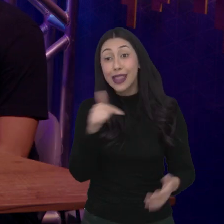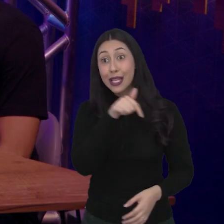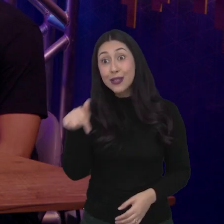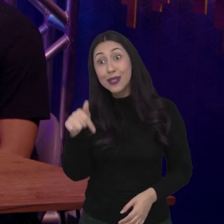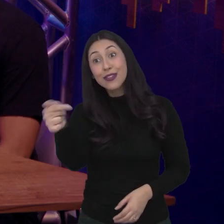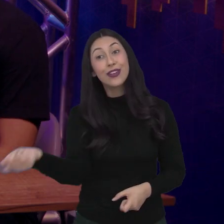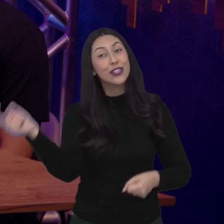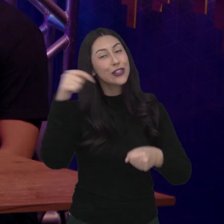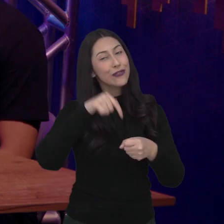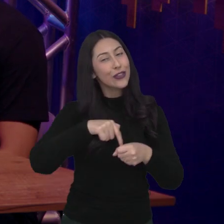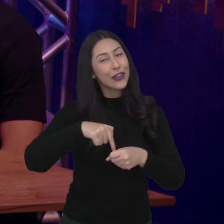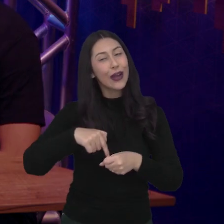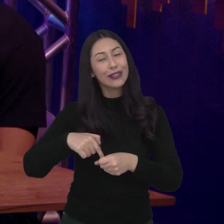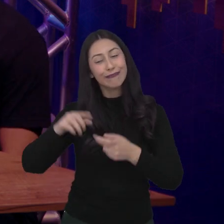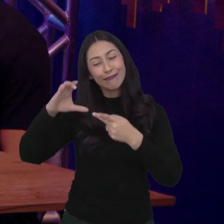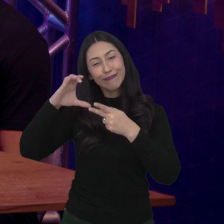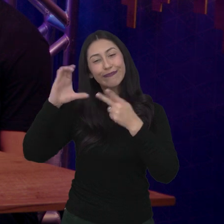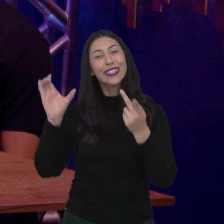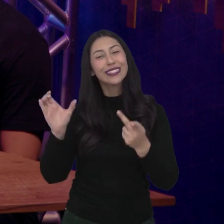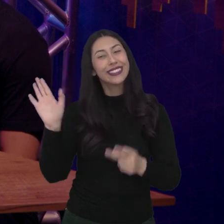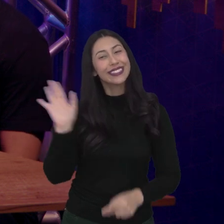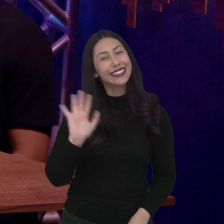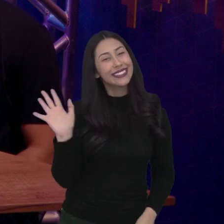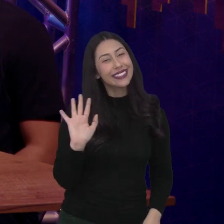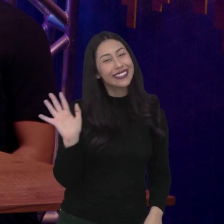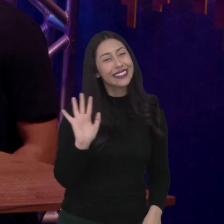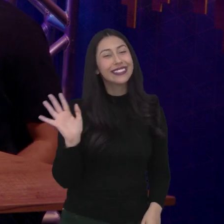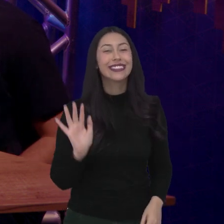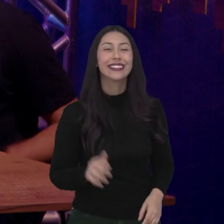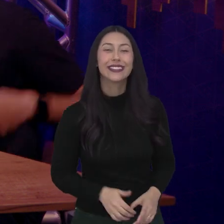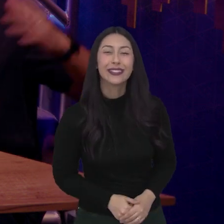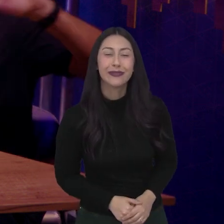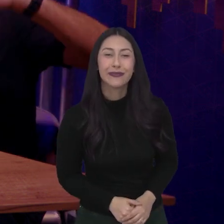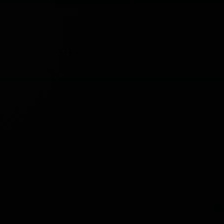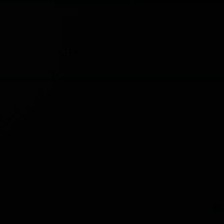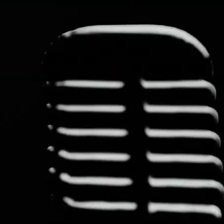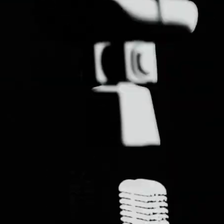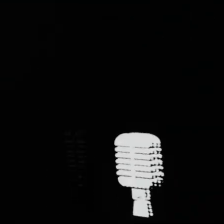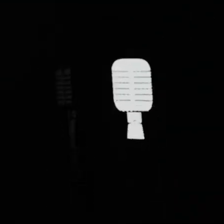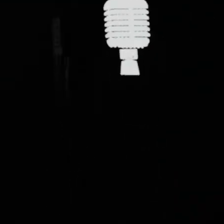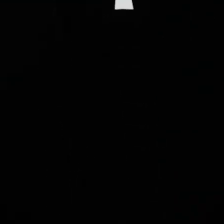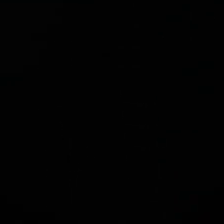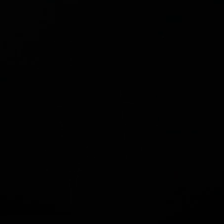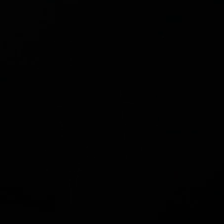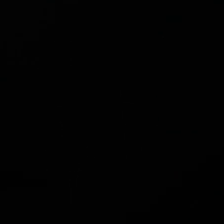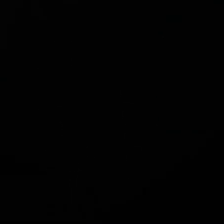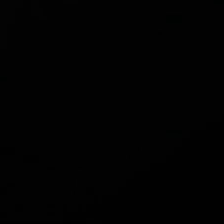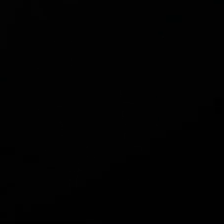Pessoal, voltamos na semana que vem com mais um episódio do Pode Ser. Até mais!